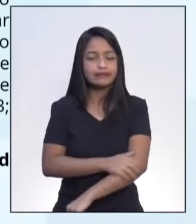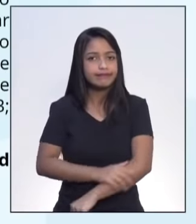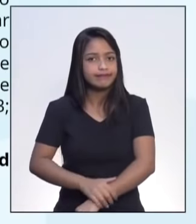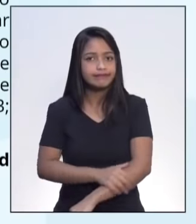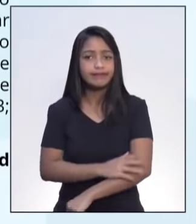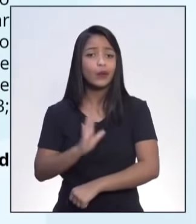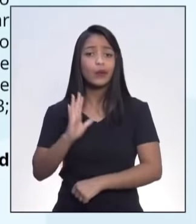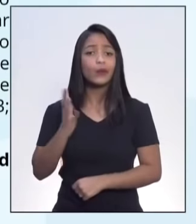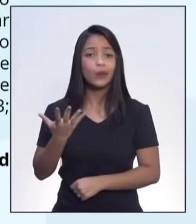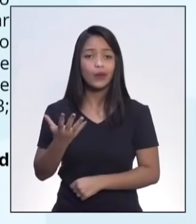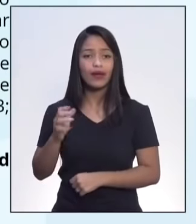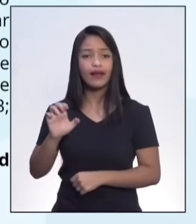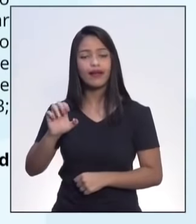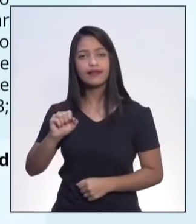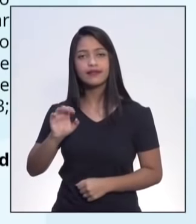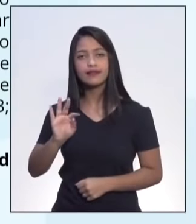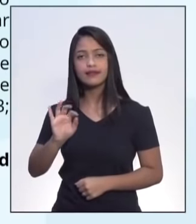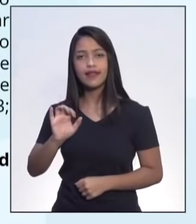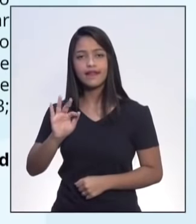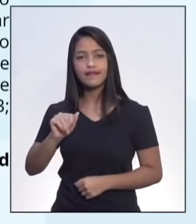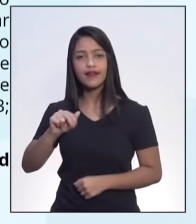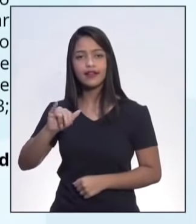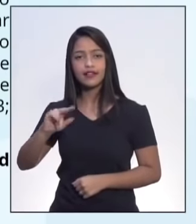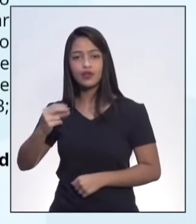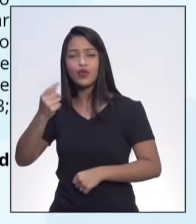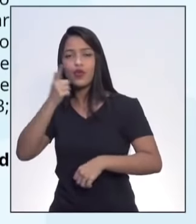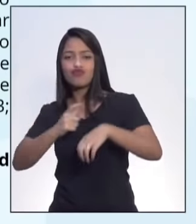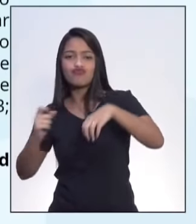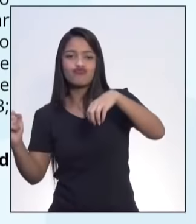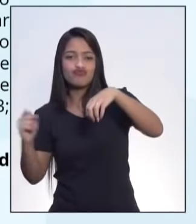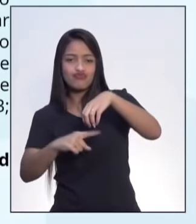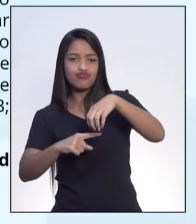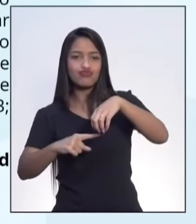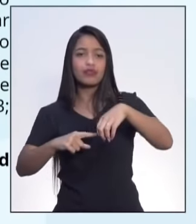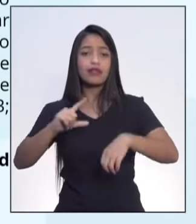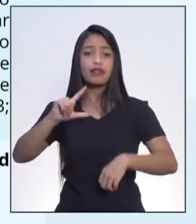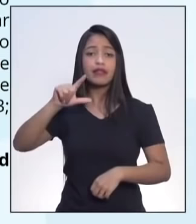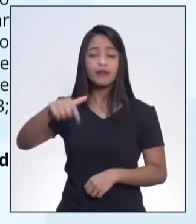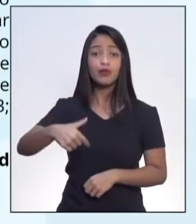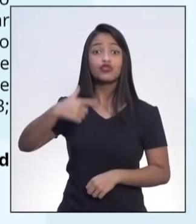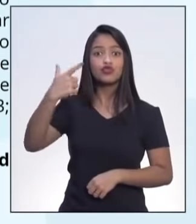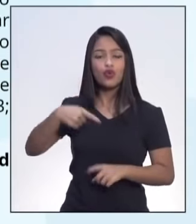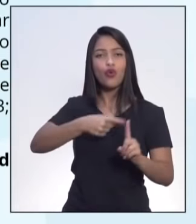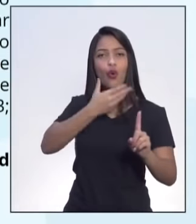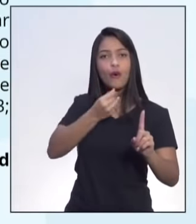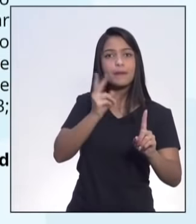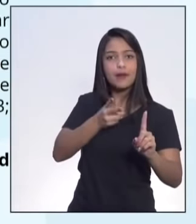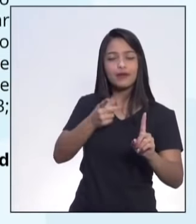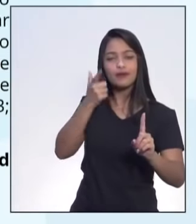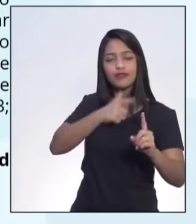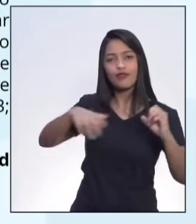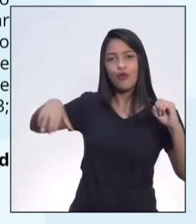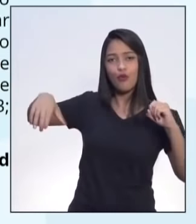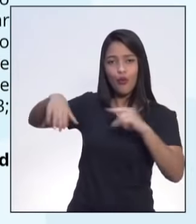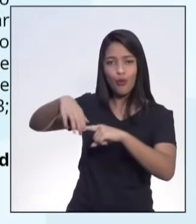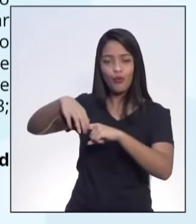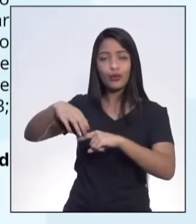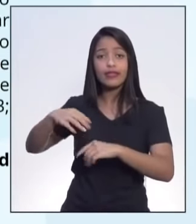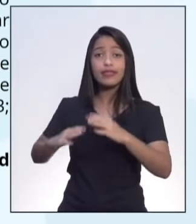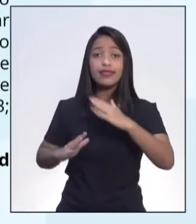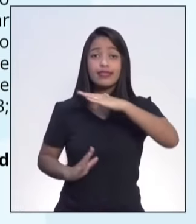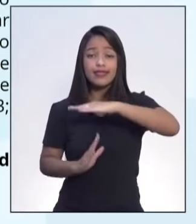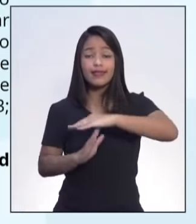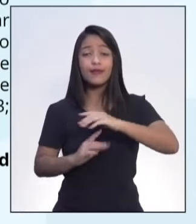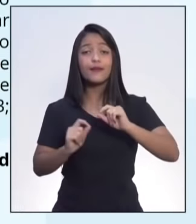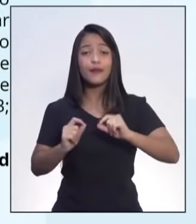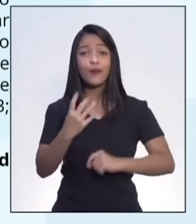o Solário na frente e mais uma vez Palito, com um verdadeiro gol de placa, empata novamente aos 44 do segundo tempo.